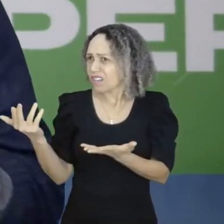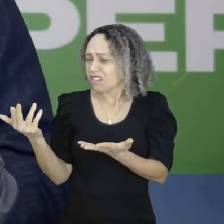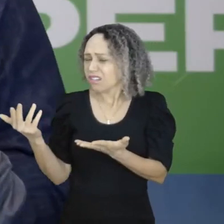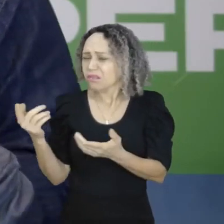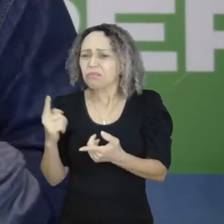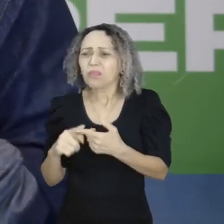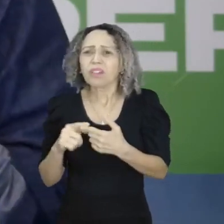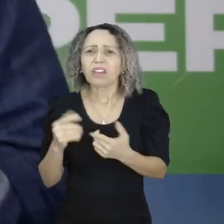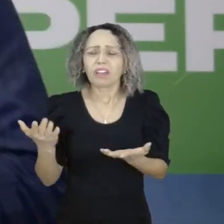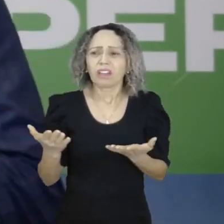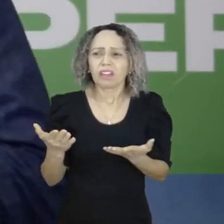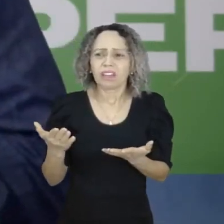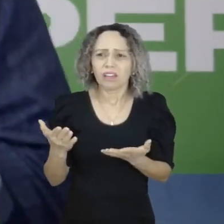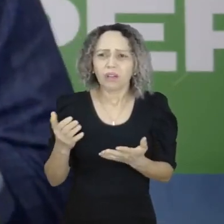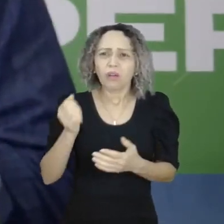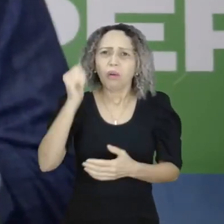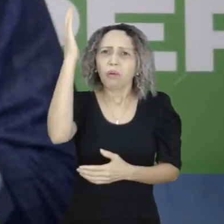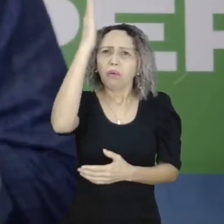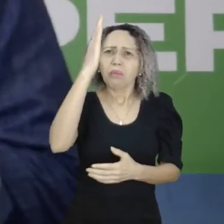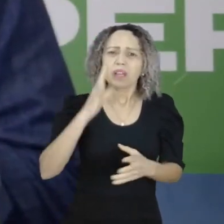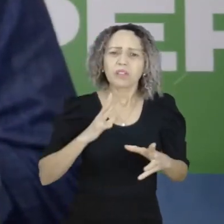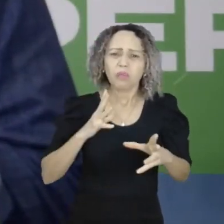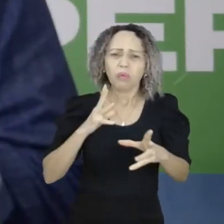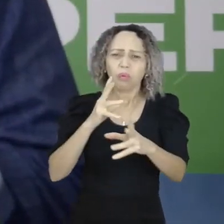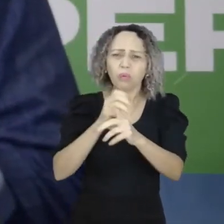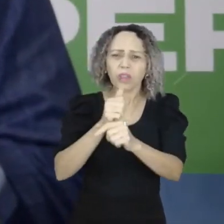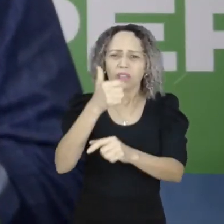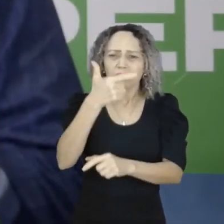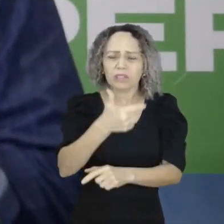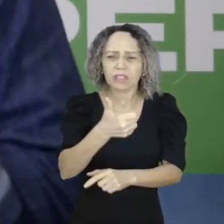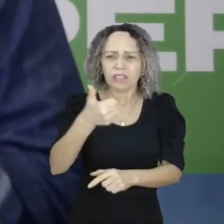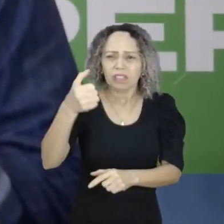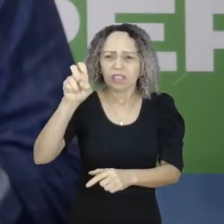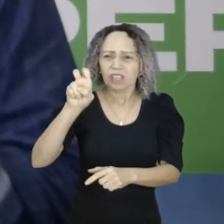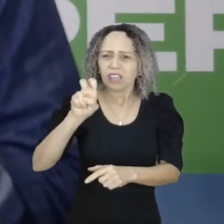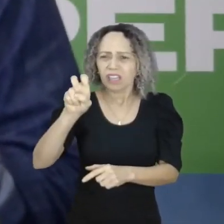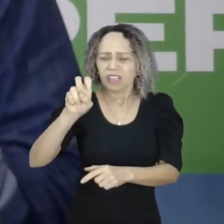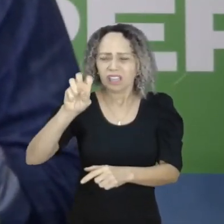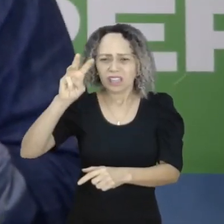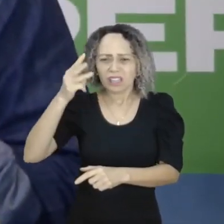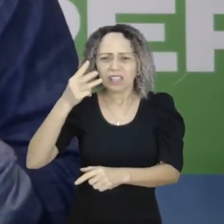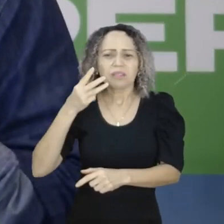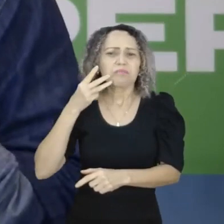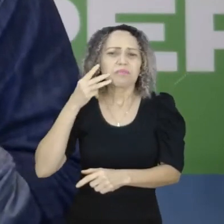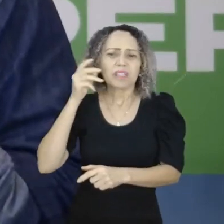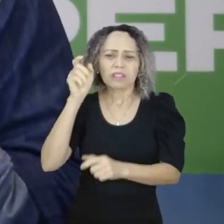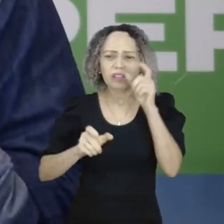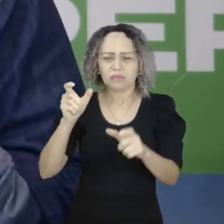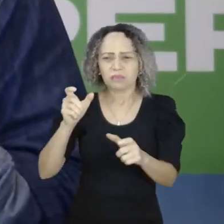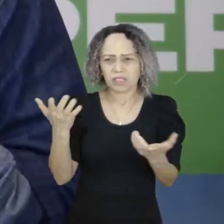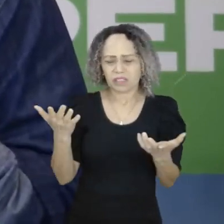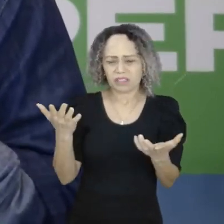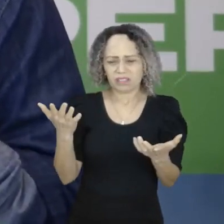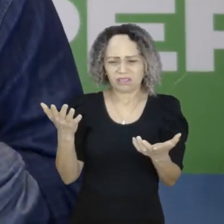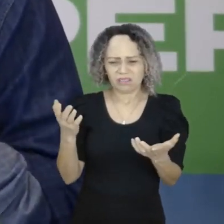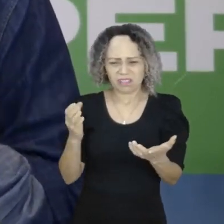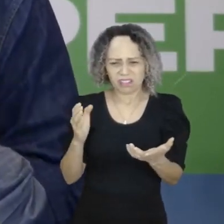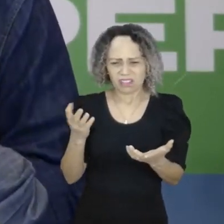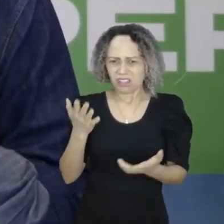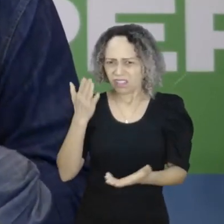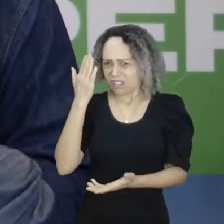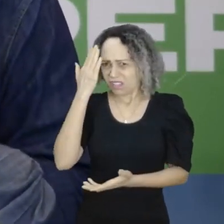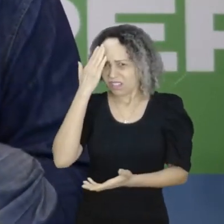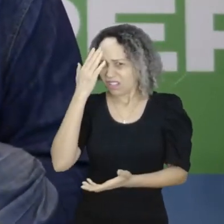de 215 milhões de imbecis. Ele só pode pensar isso, porque a disfarçatez com que